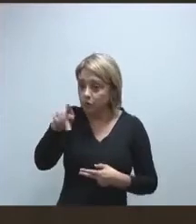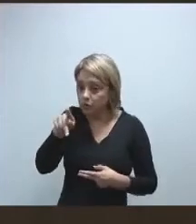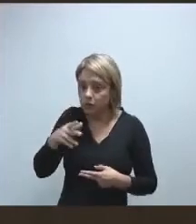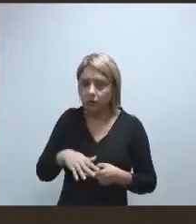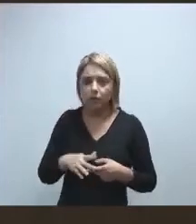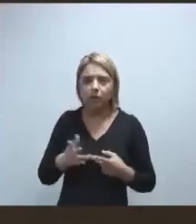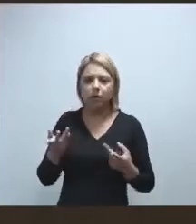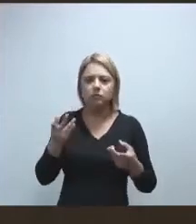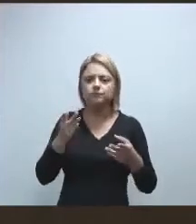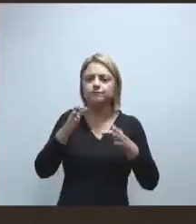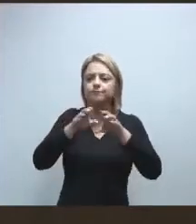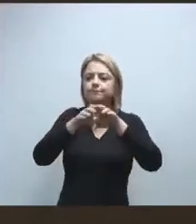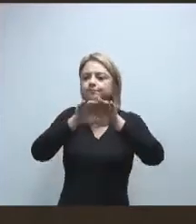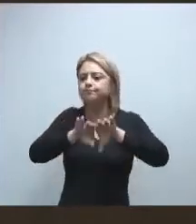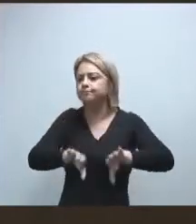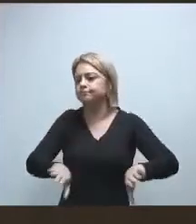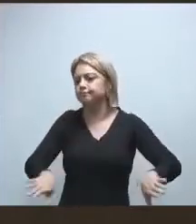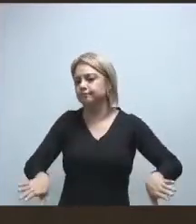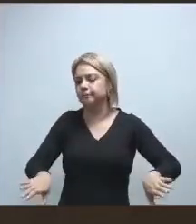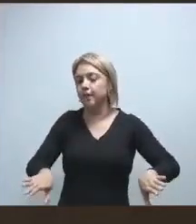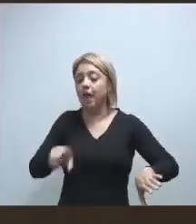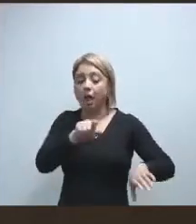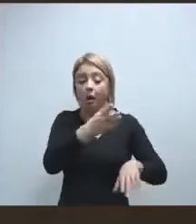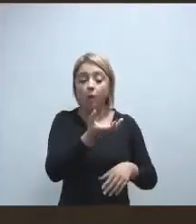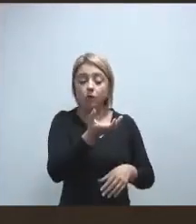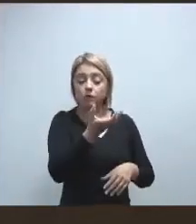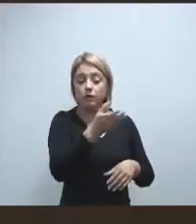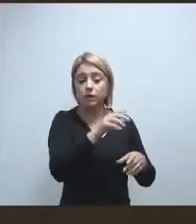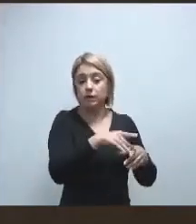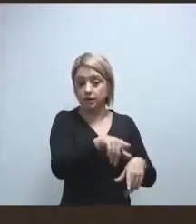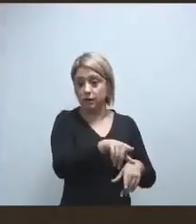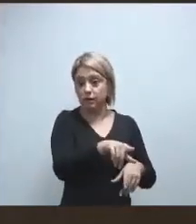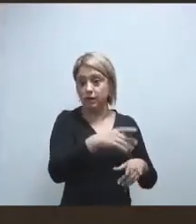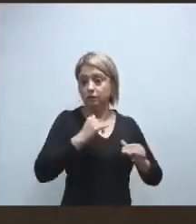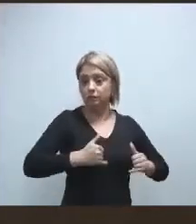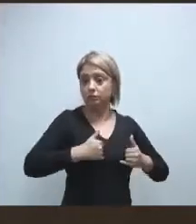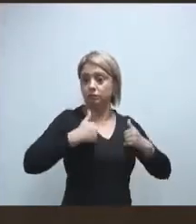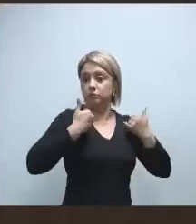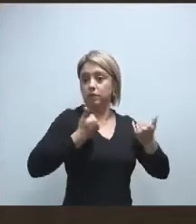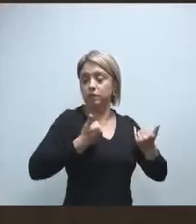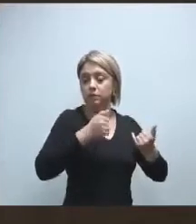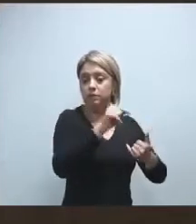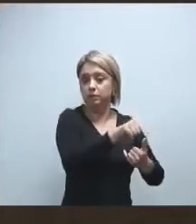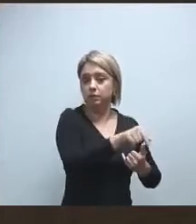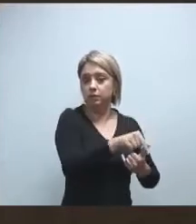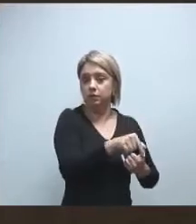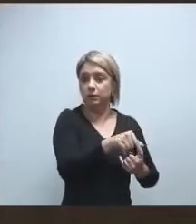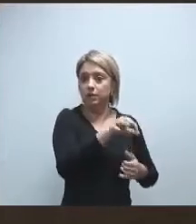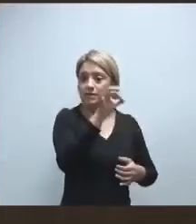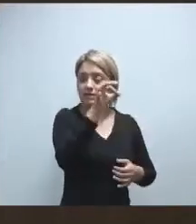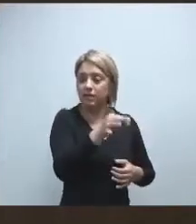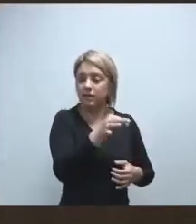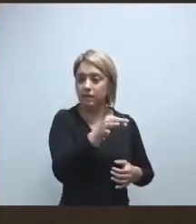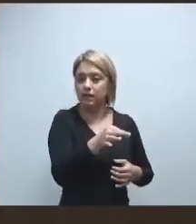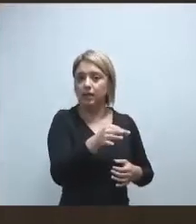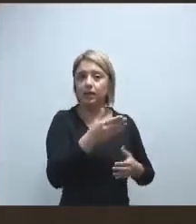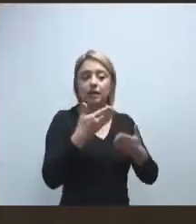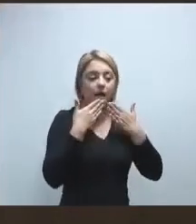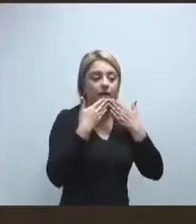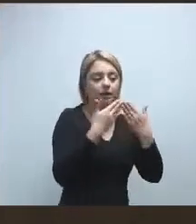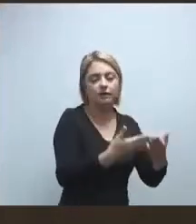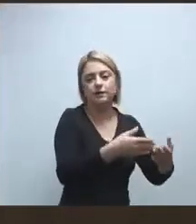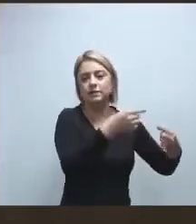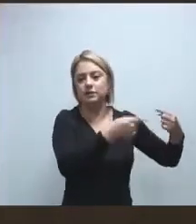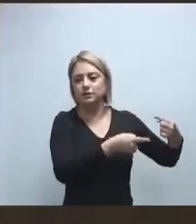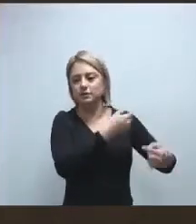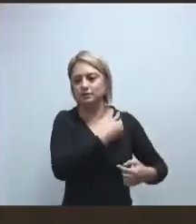se dividiram um sachê achavam que o prestígio vinha exatamente da defesa